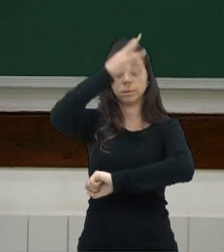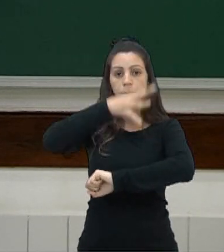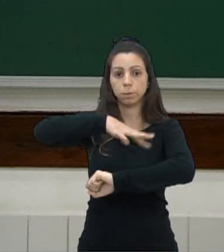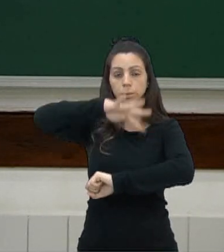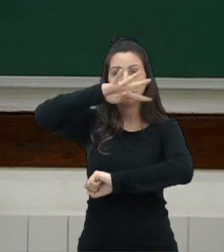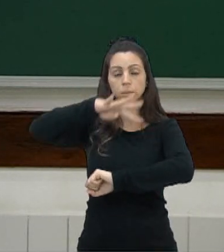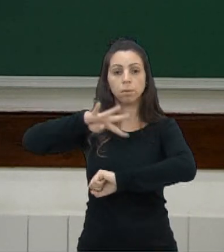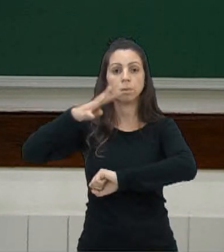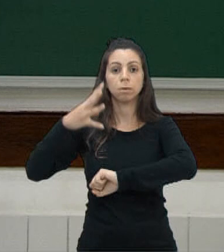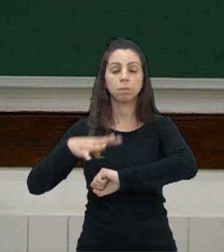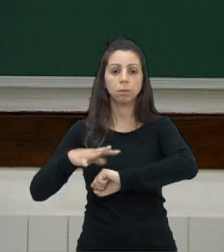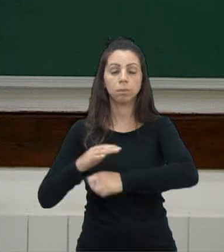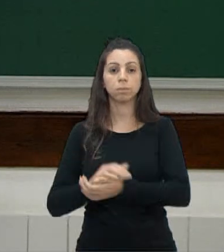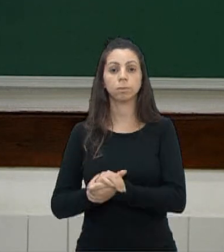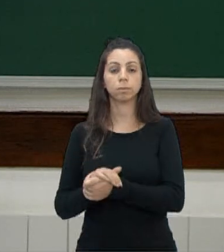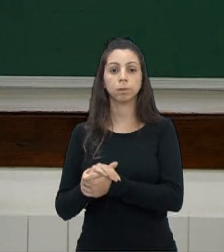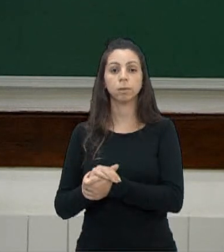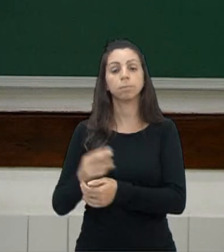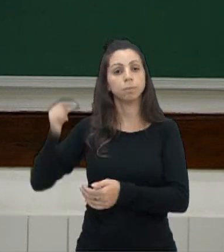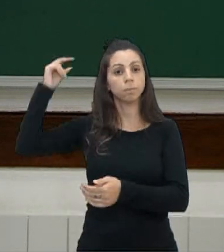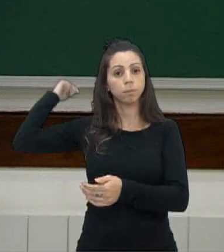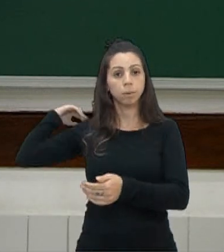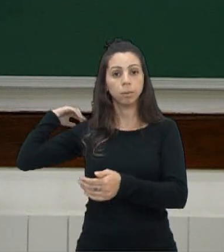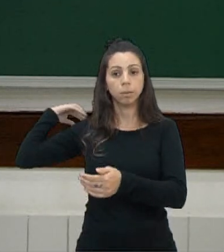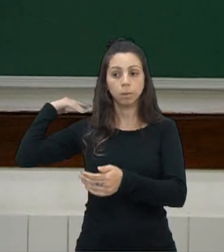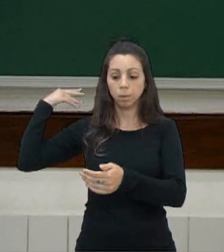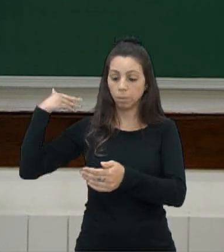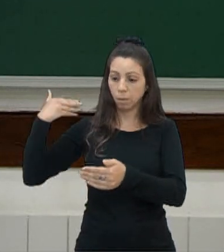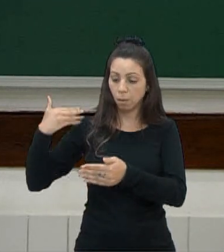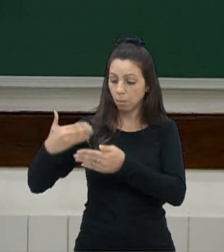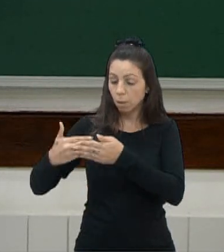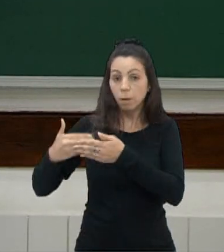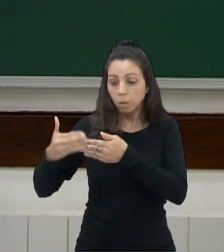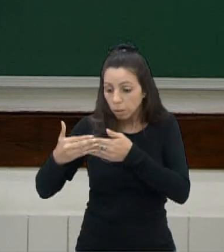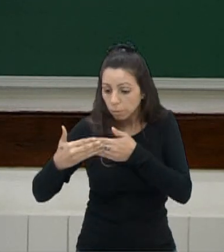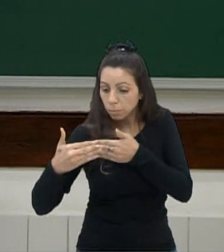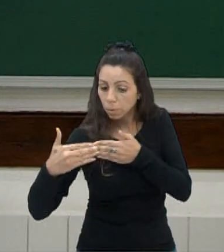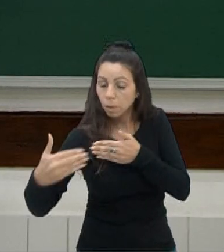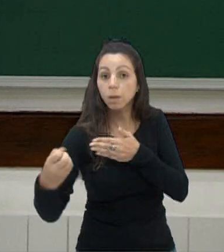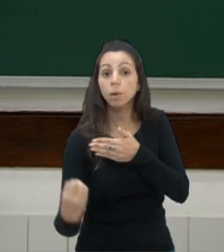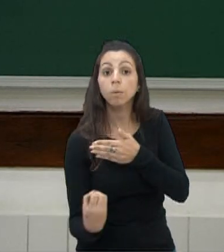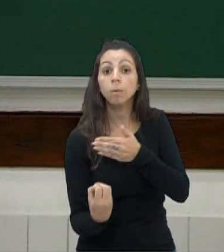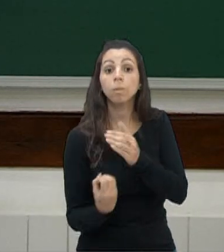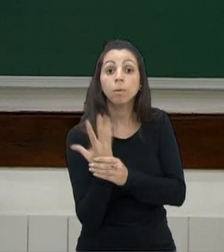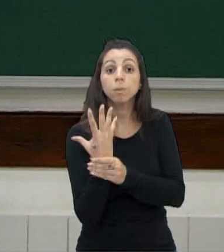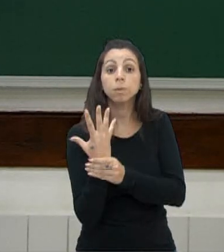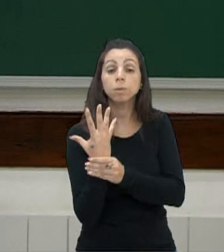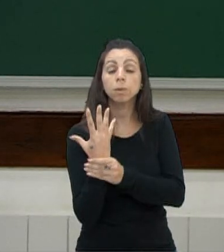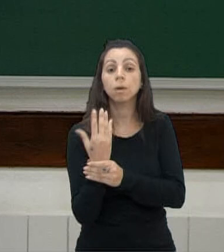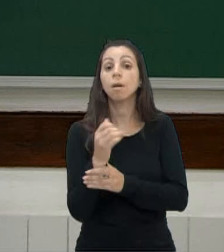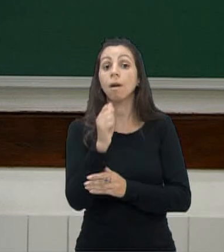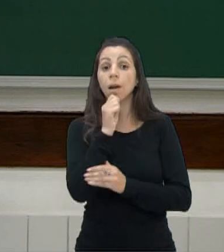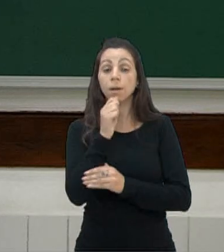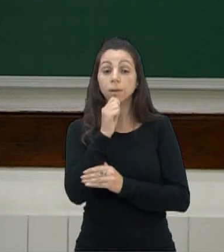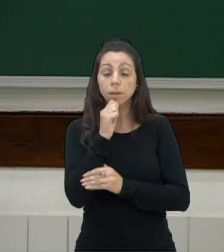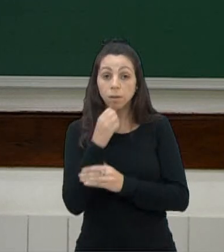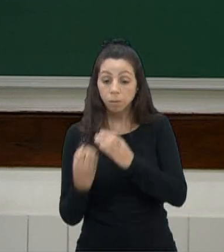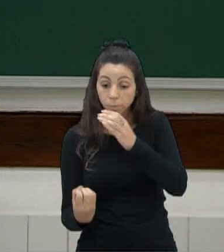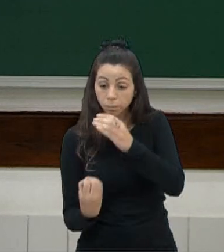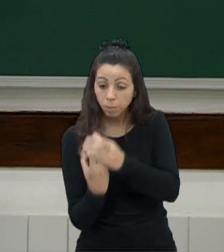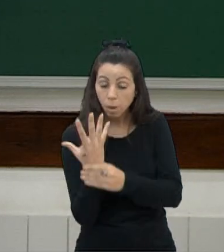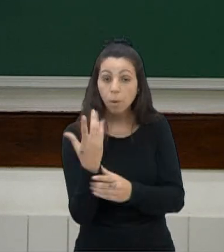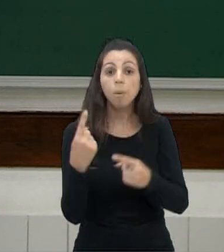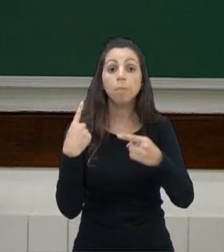mais recentes que temos no nosso planeta, que inclusive são áreas que ainda estão em formação, devido à movimentação das